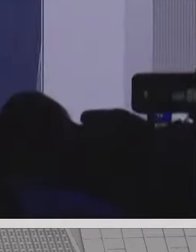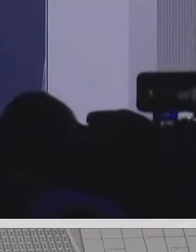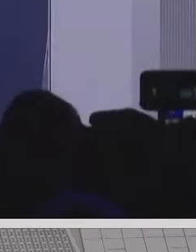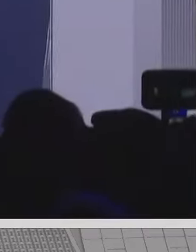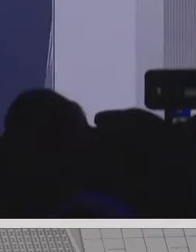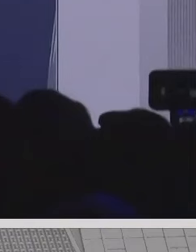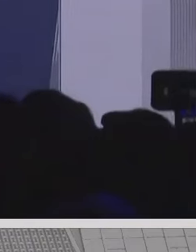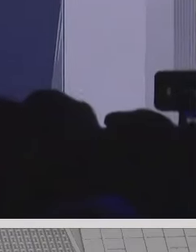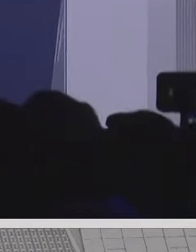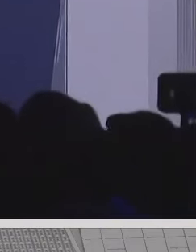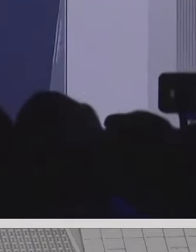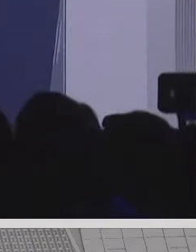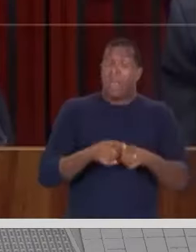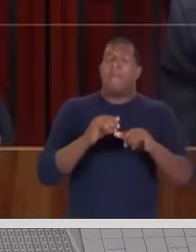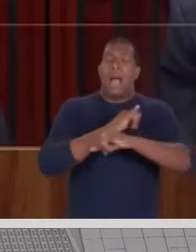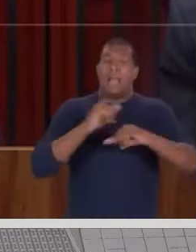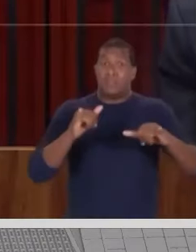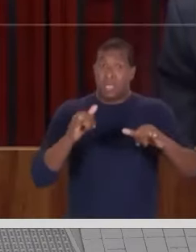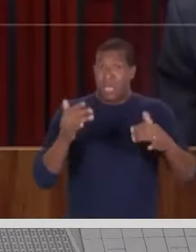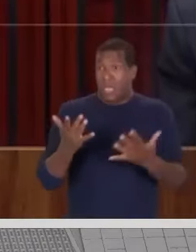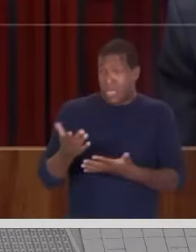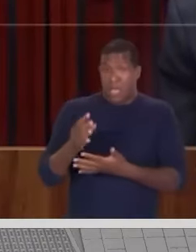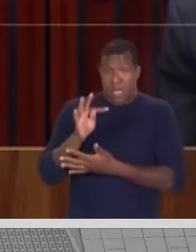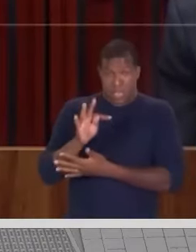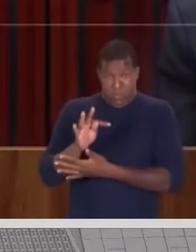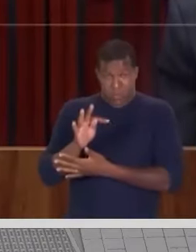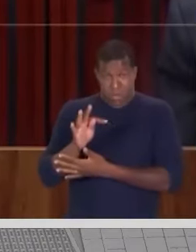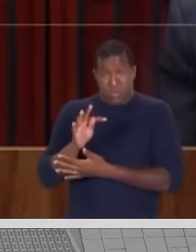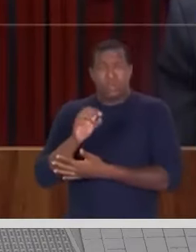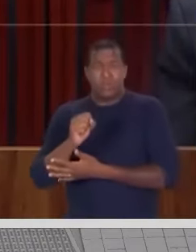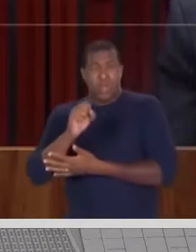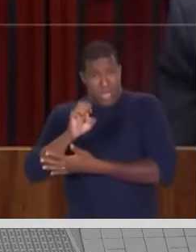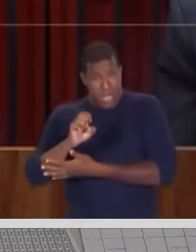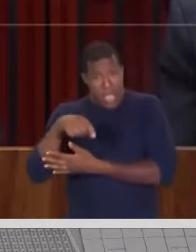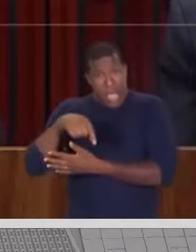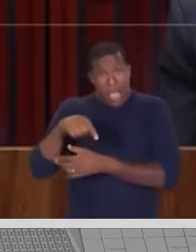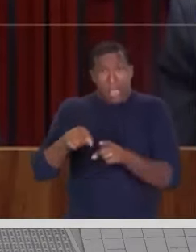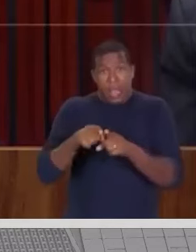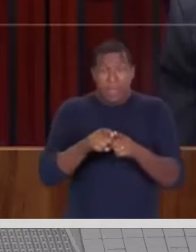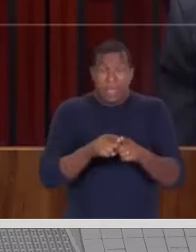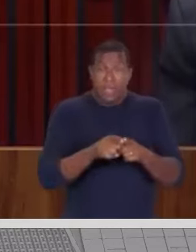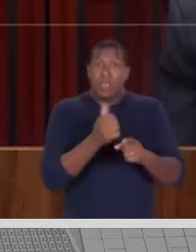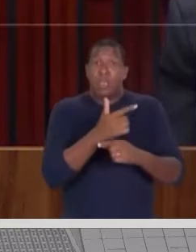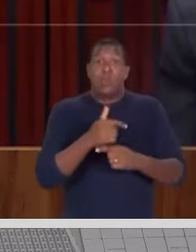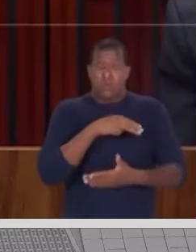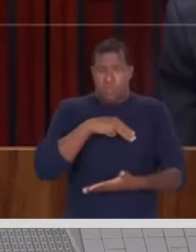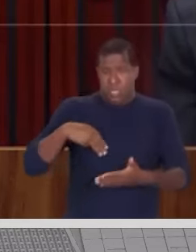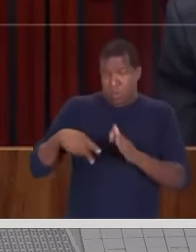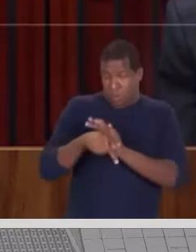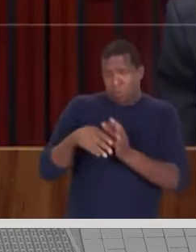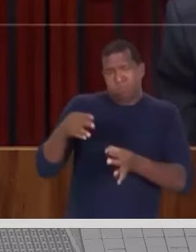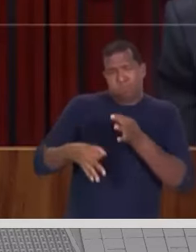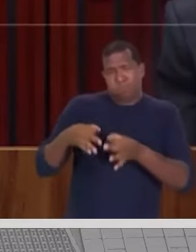fortalece, inclusive, a tese de que é preciso regulamentar as redes sociais. A gente já até falou sobre esse tema essa semana aqui no